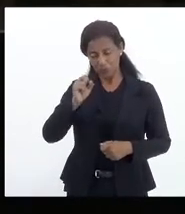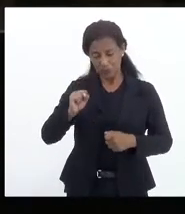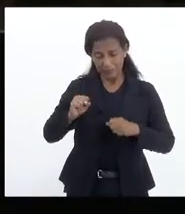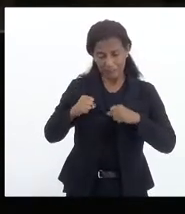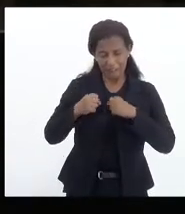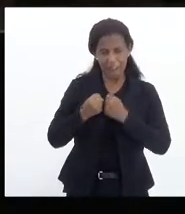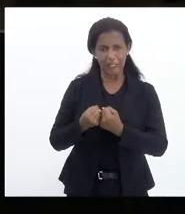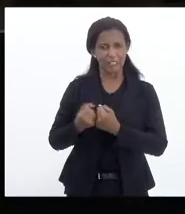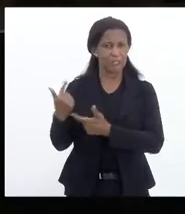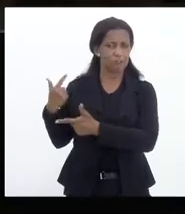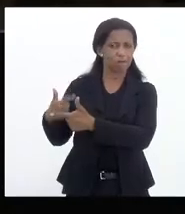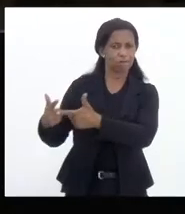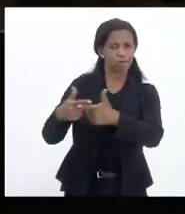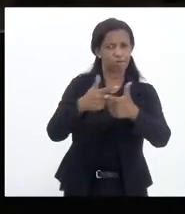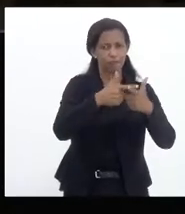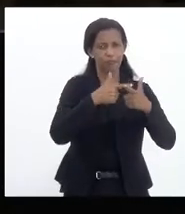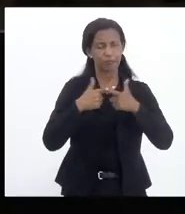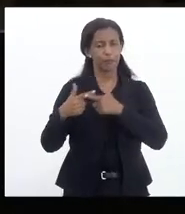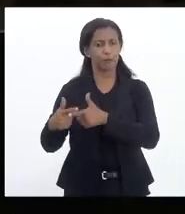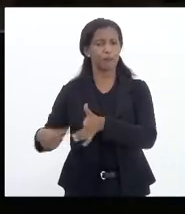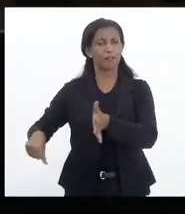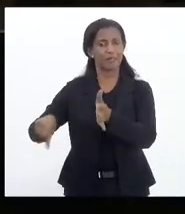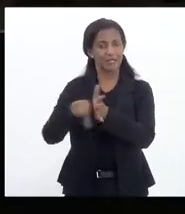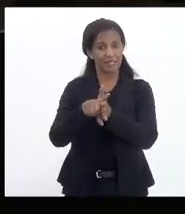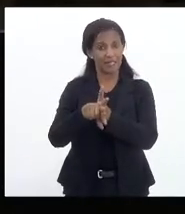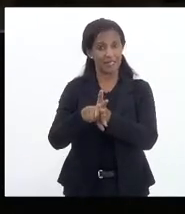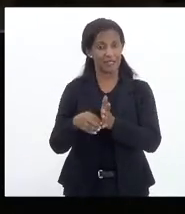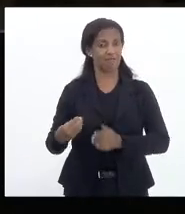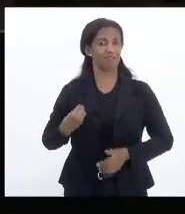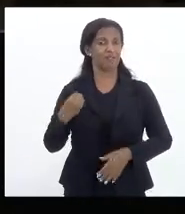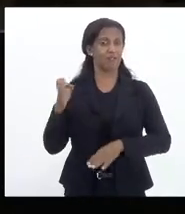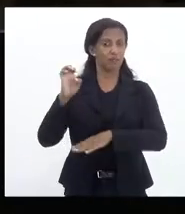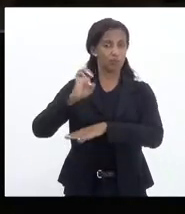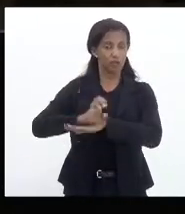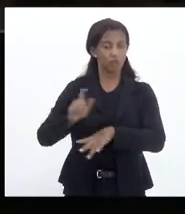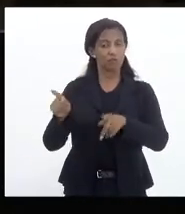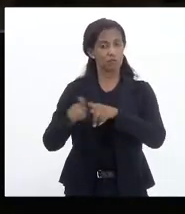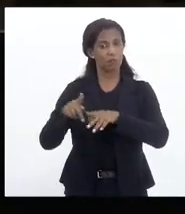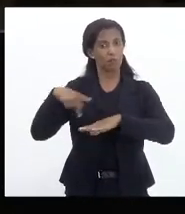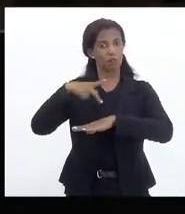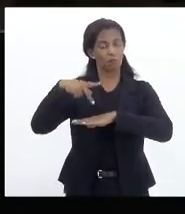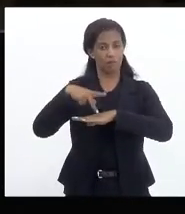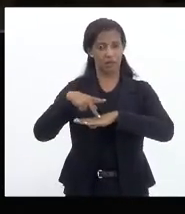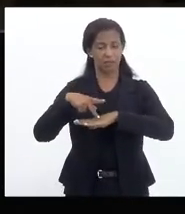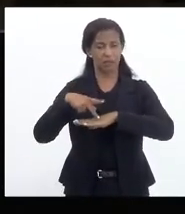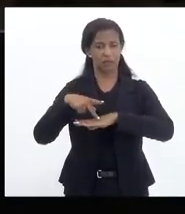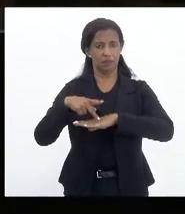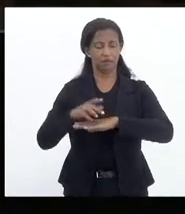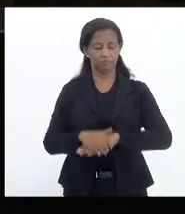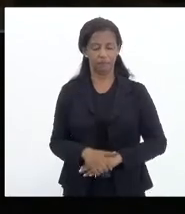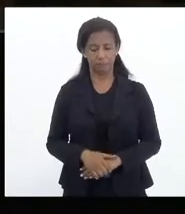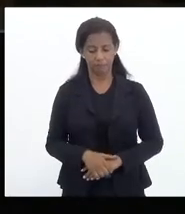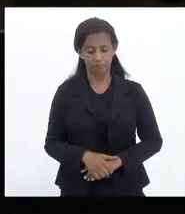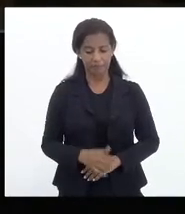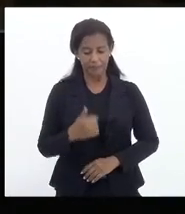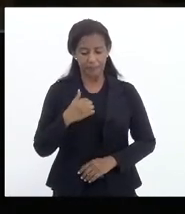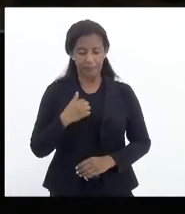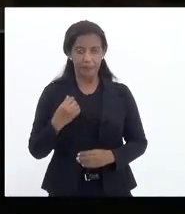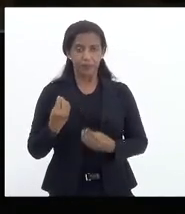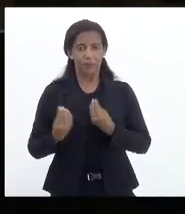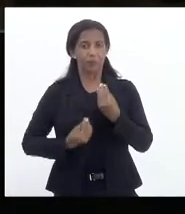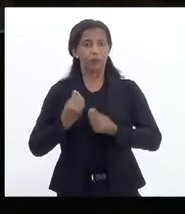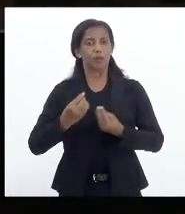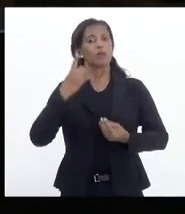grande crise caótica que vivemos o nosso estado e que vivemos também no nosso país tu viu como deputado estadual